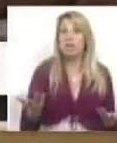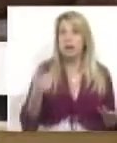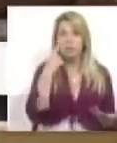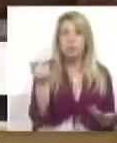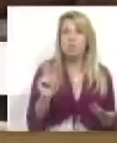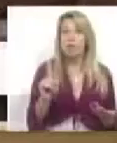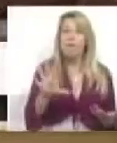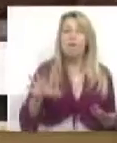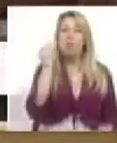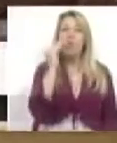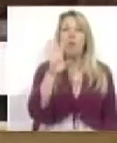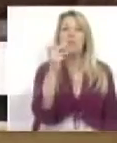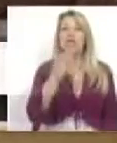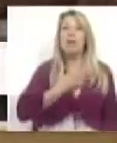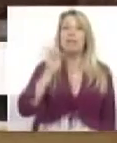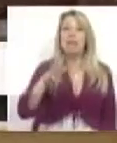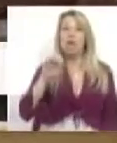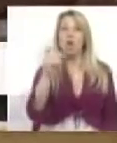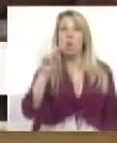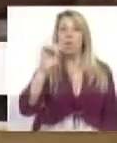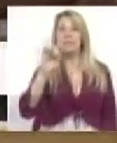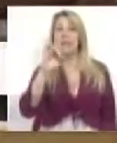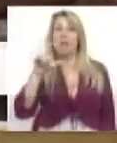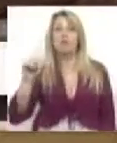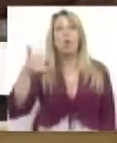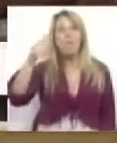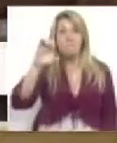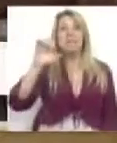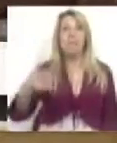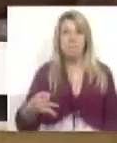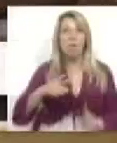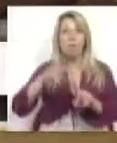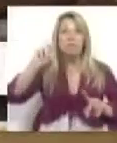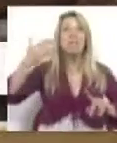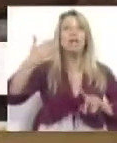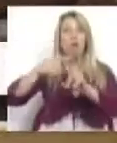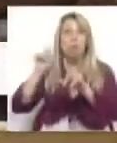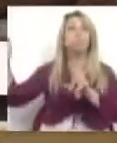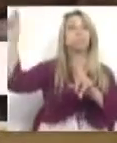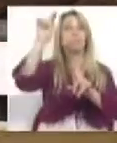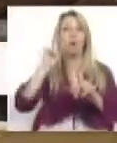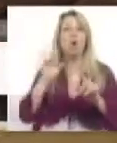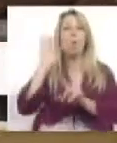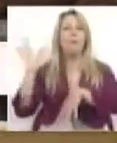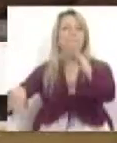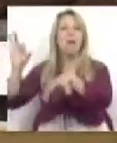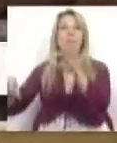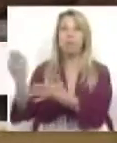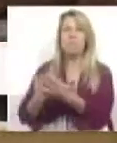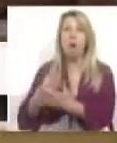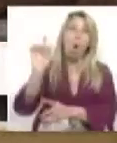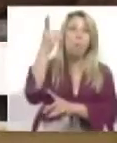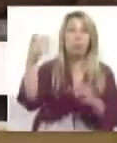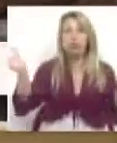forma como Jardim Gonçalves, no BCP, utilizou 31 offshores para manipular o mercado? Não houve por acaso uma comissão